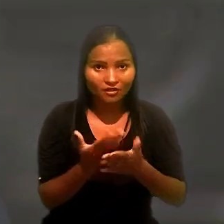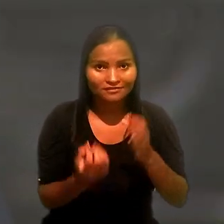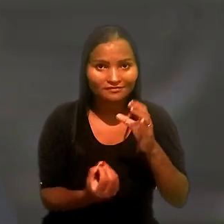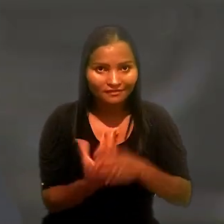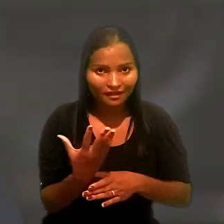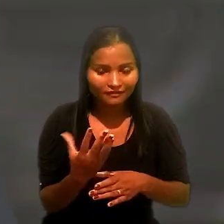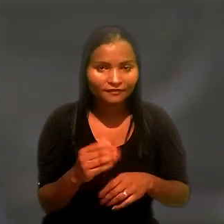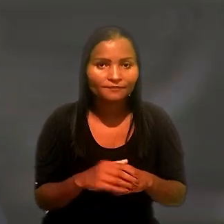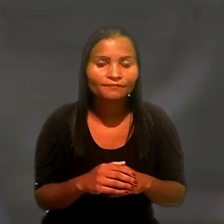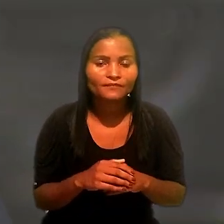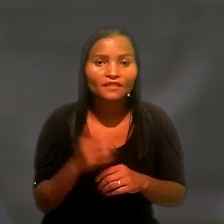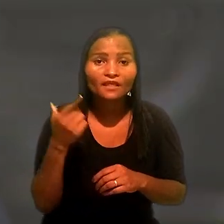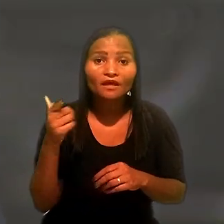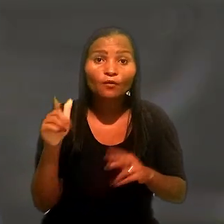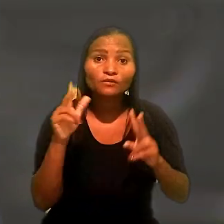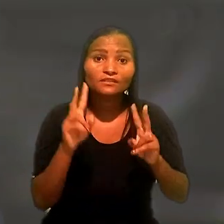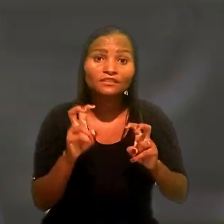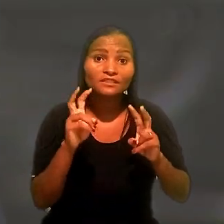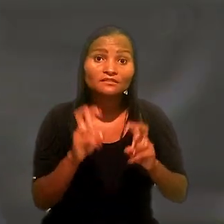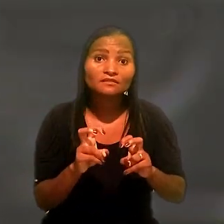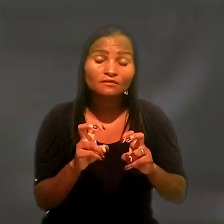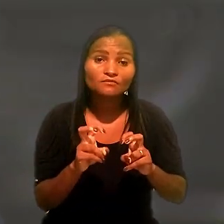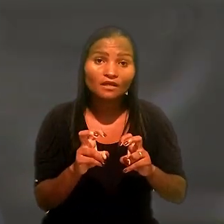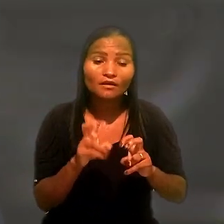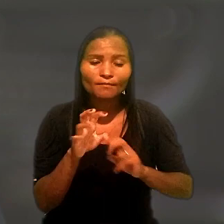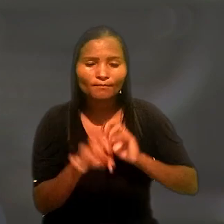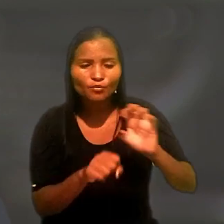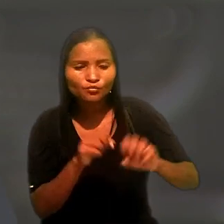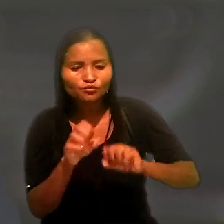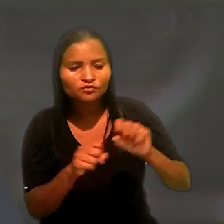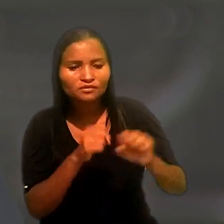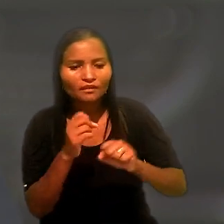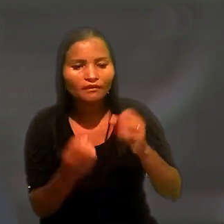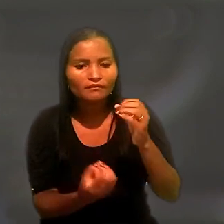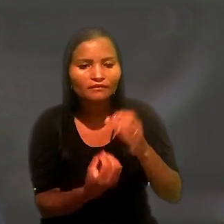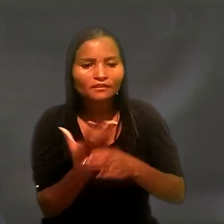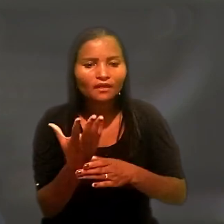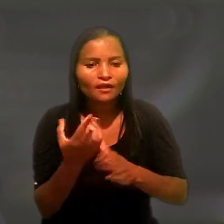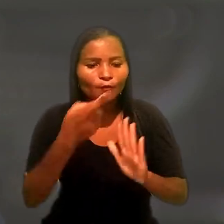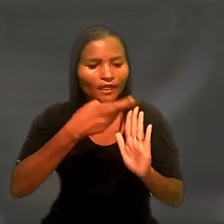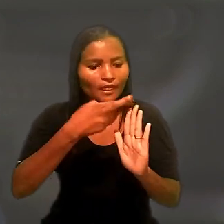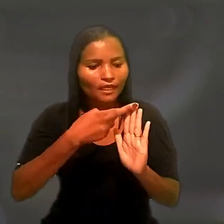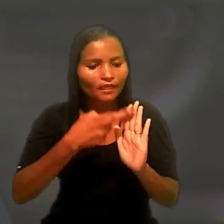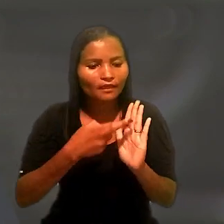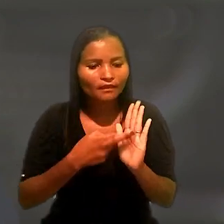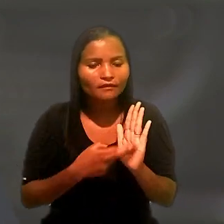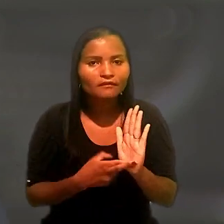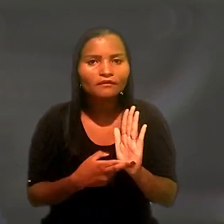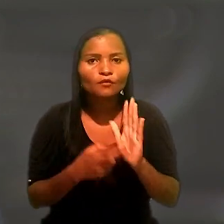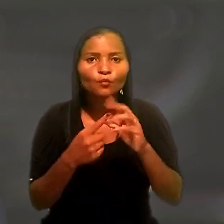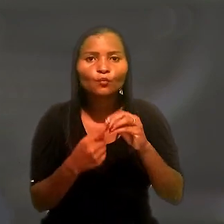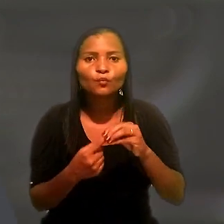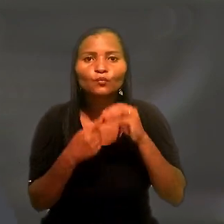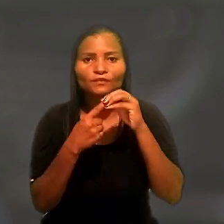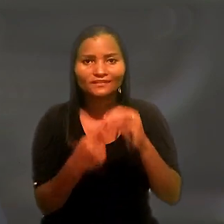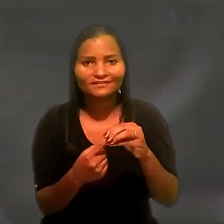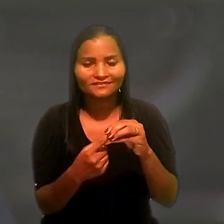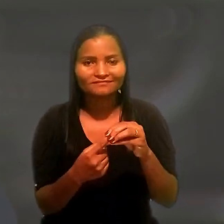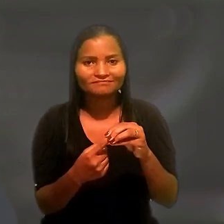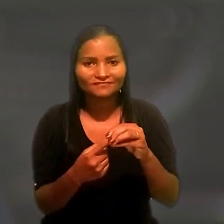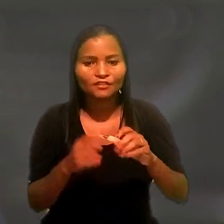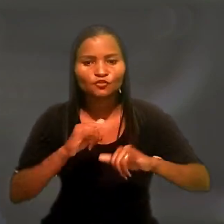uma busca de criar uma regulamentação, uma unificação de programa